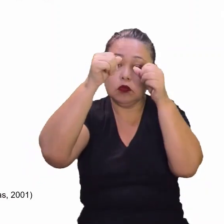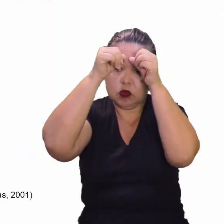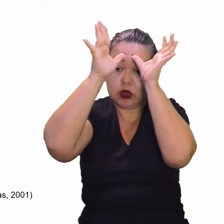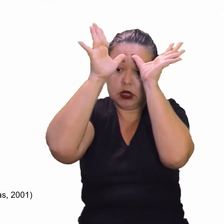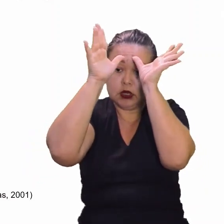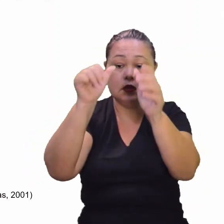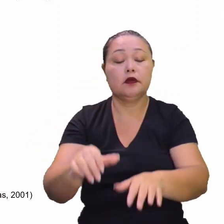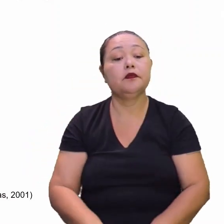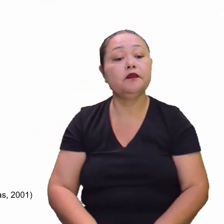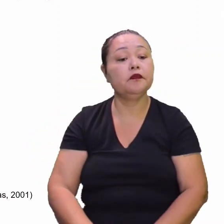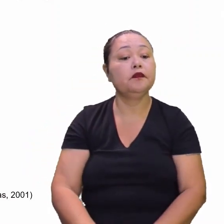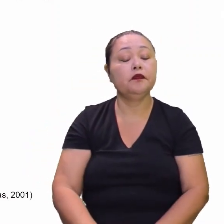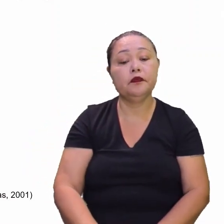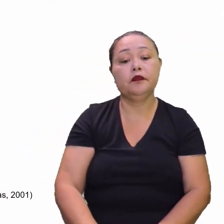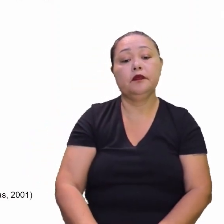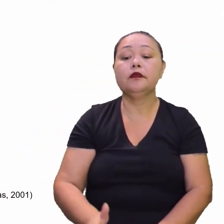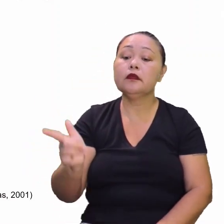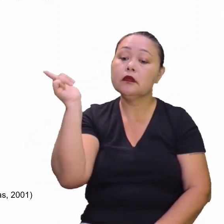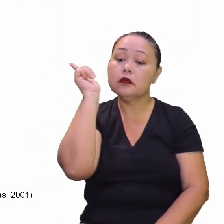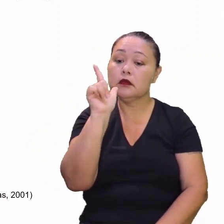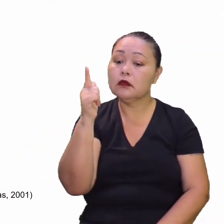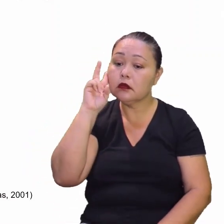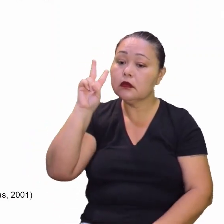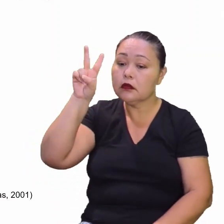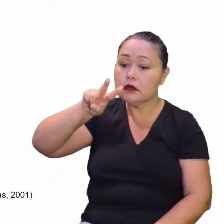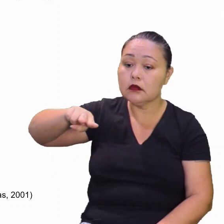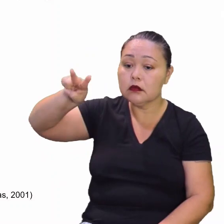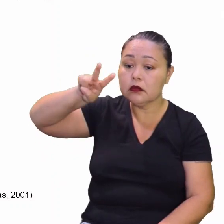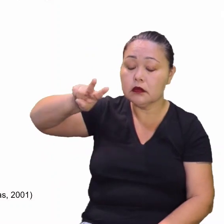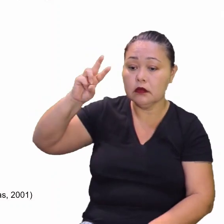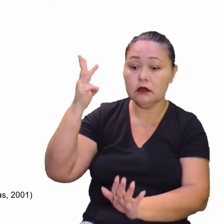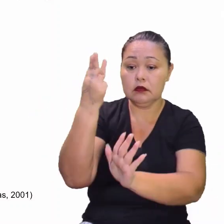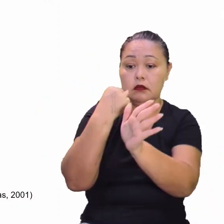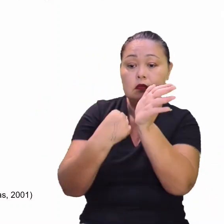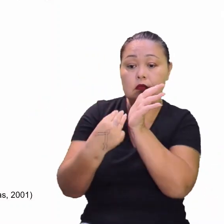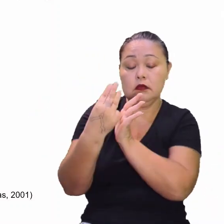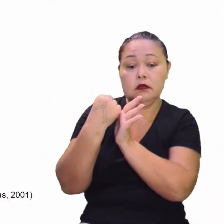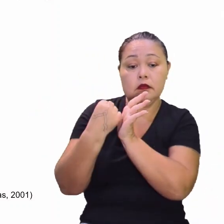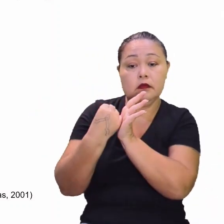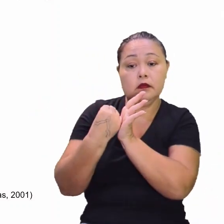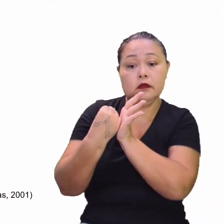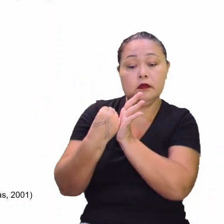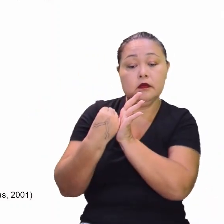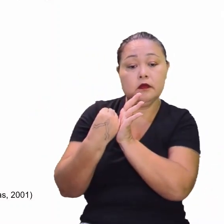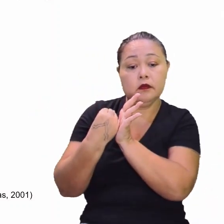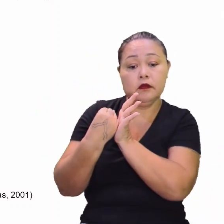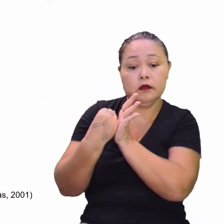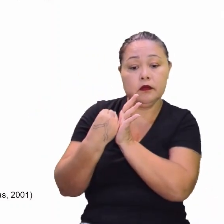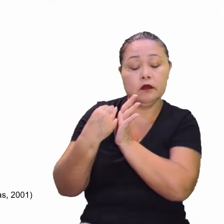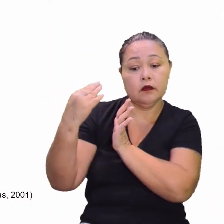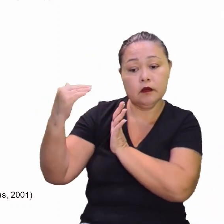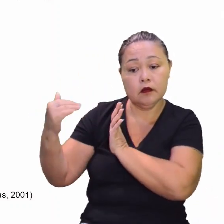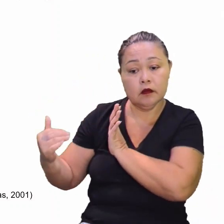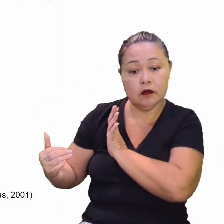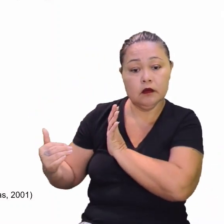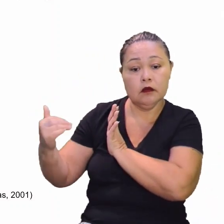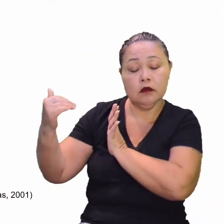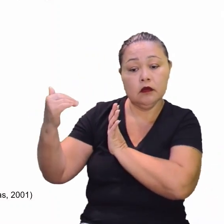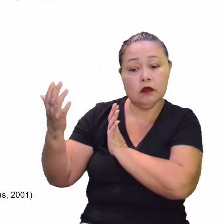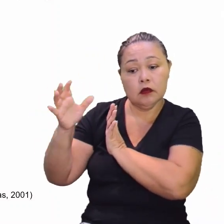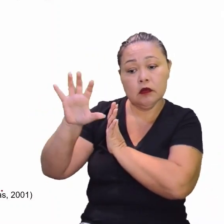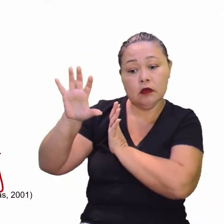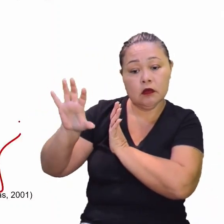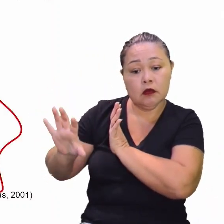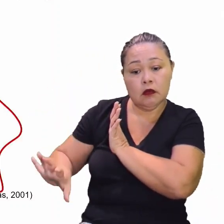Acre. Então, olha só, aqui a gente consegue visualizar nesse mapa, vamos pensar aqui, ó, aqui para baixo a gente tem o centro-sul